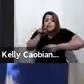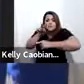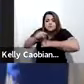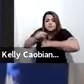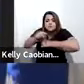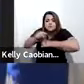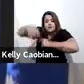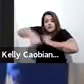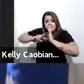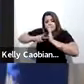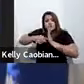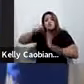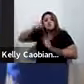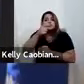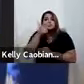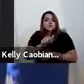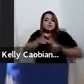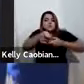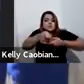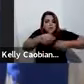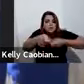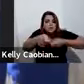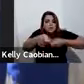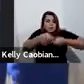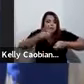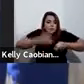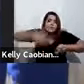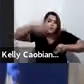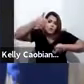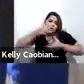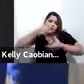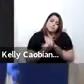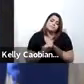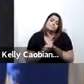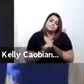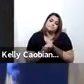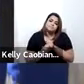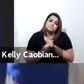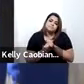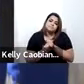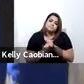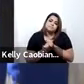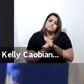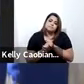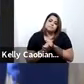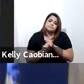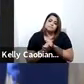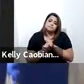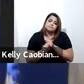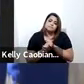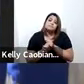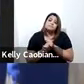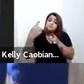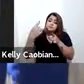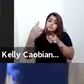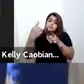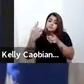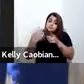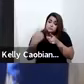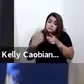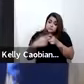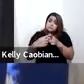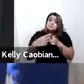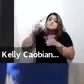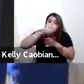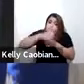teriam condições de sair melhores dessa situação do que sairiam discutindo individualmente.